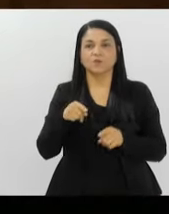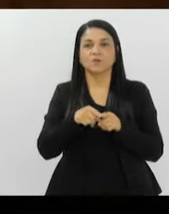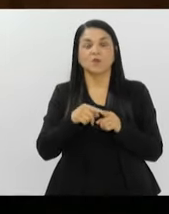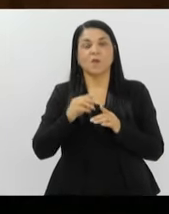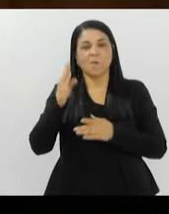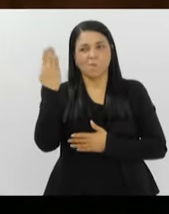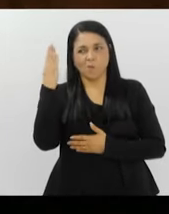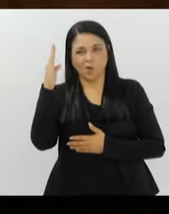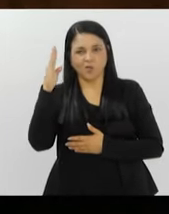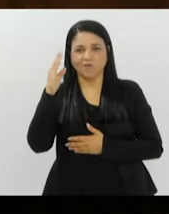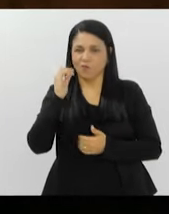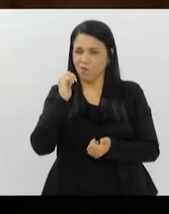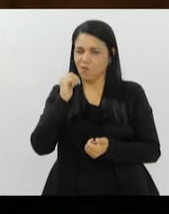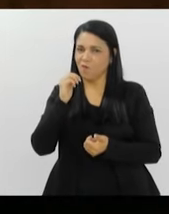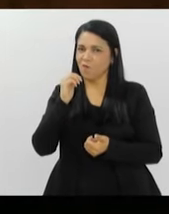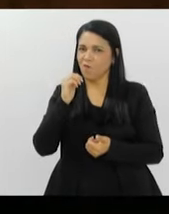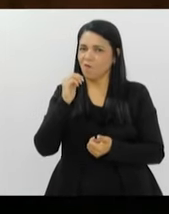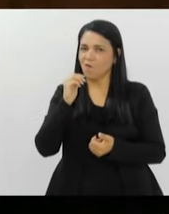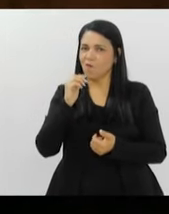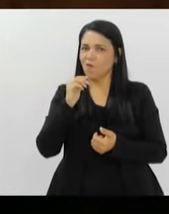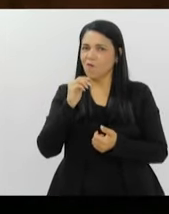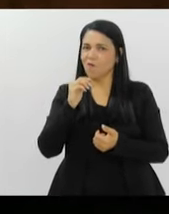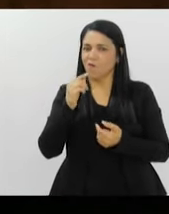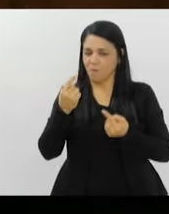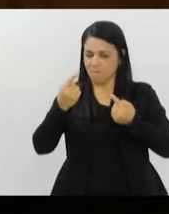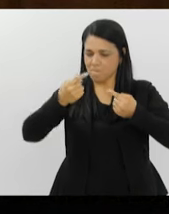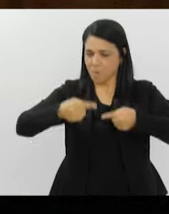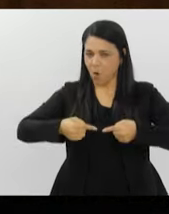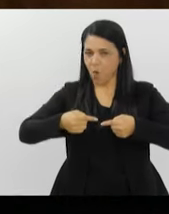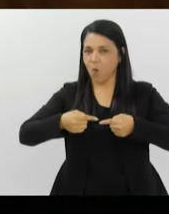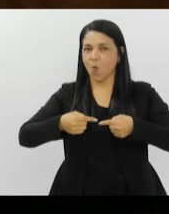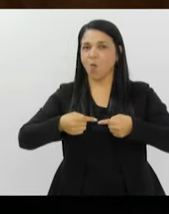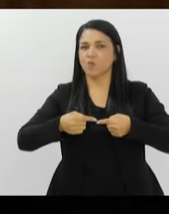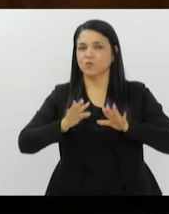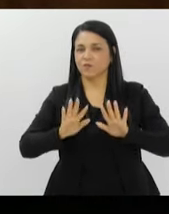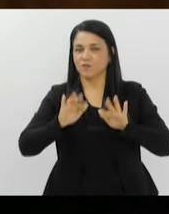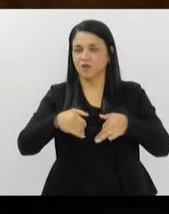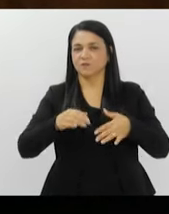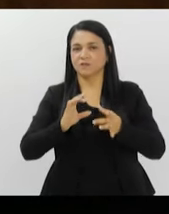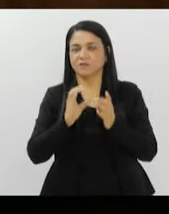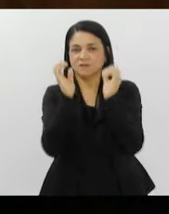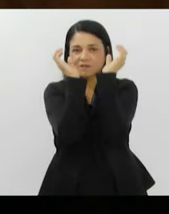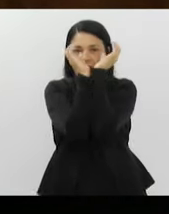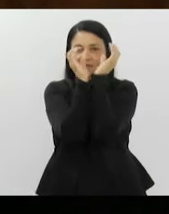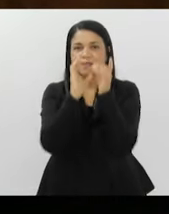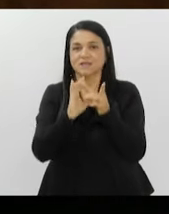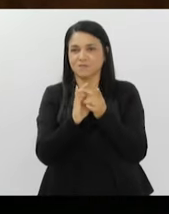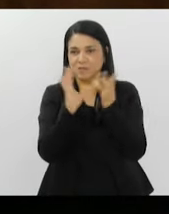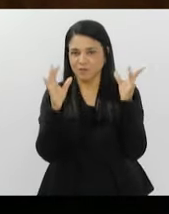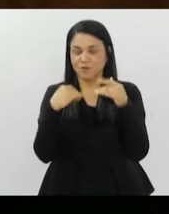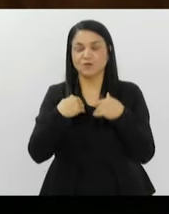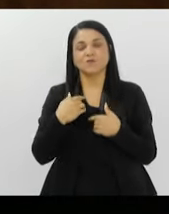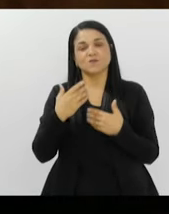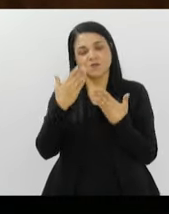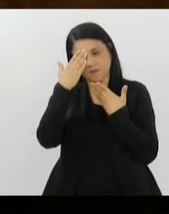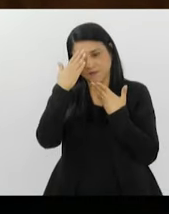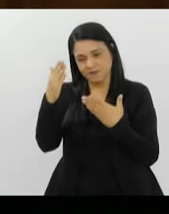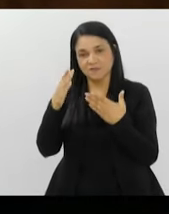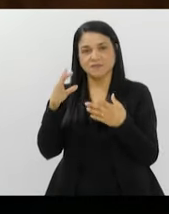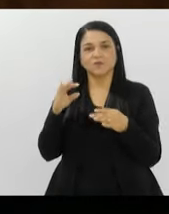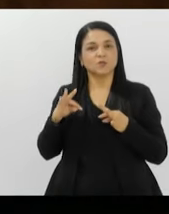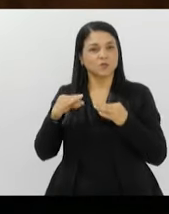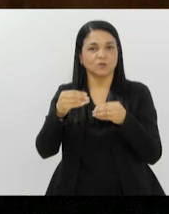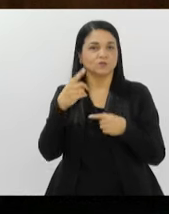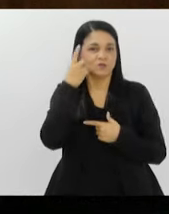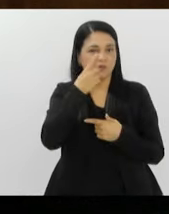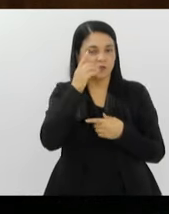final da Libertadores eu queria agradecer aqui a todos os deputados e deputadas que votaram favorável a esse